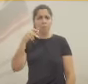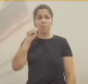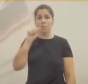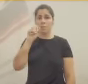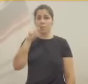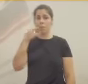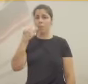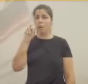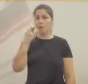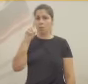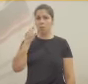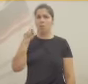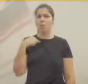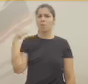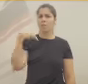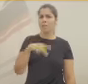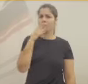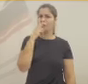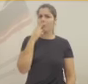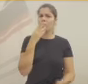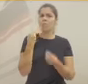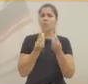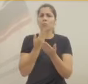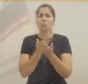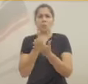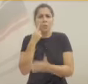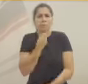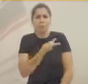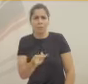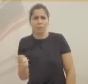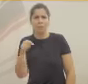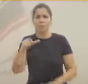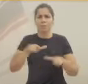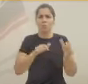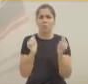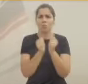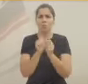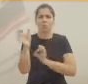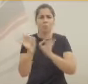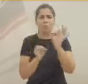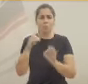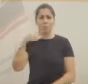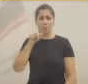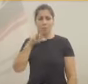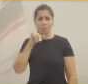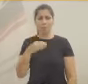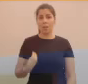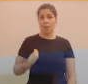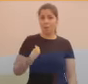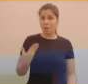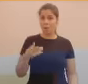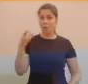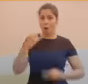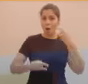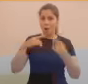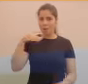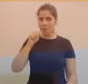como estudante visitante, para trabalhar junto com o projeto da Mária.